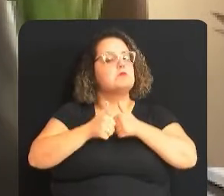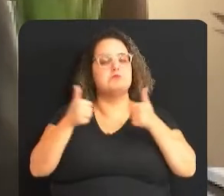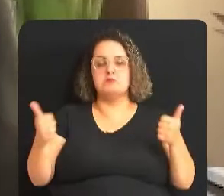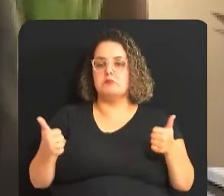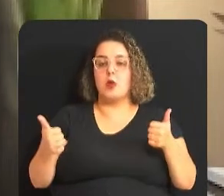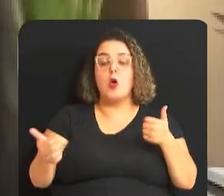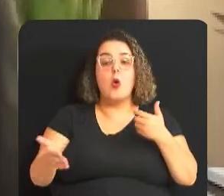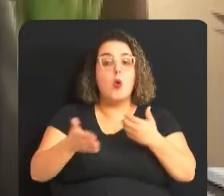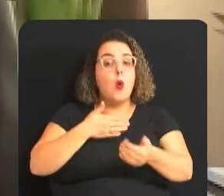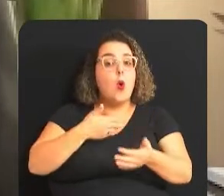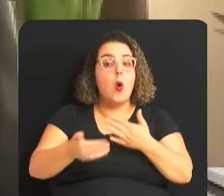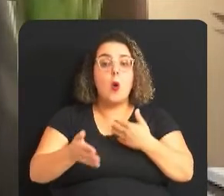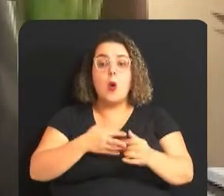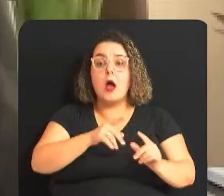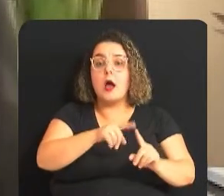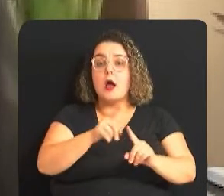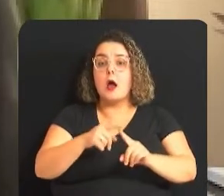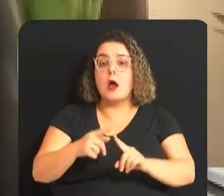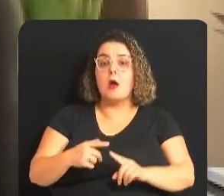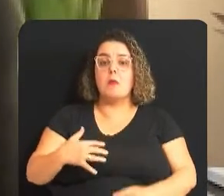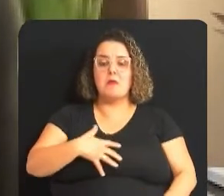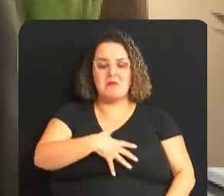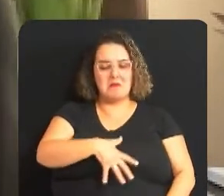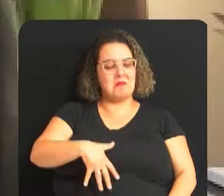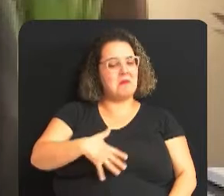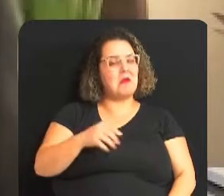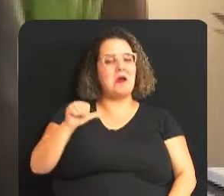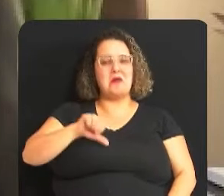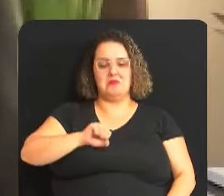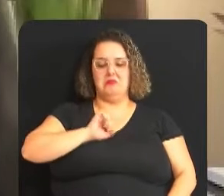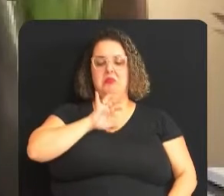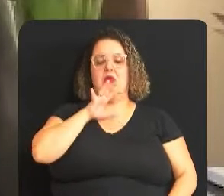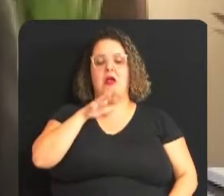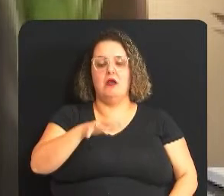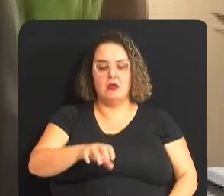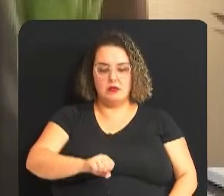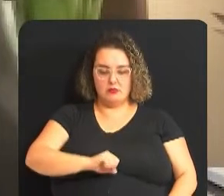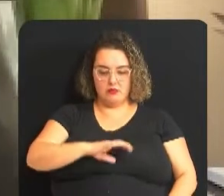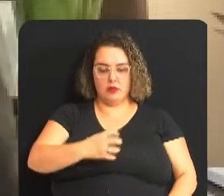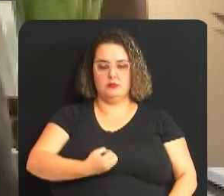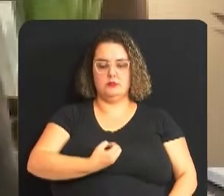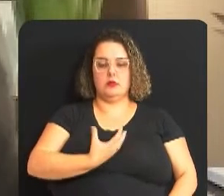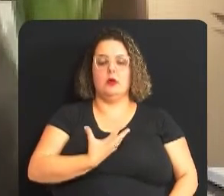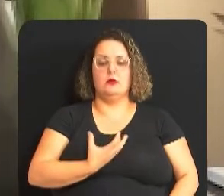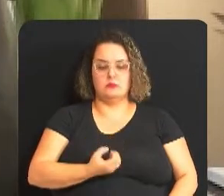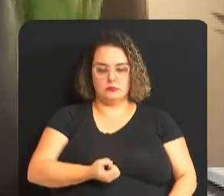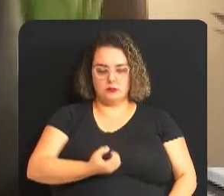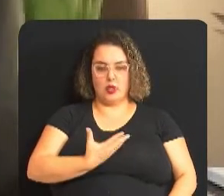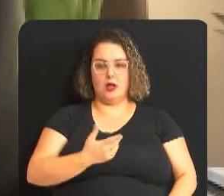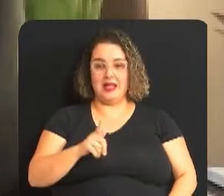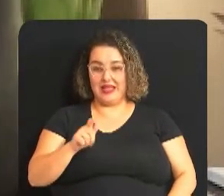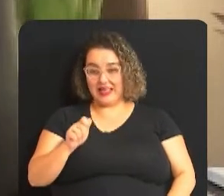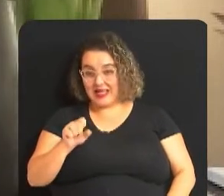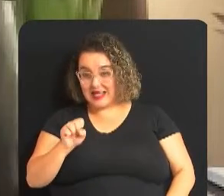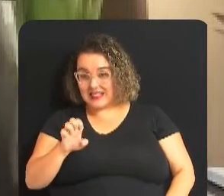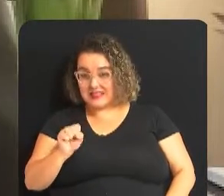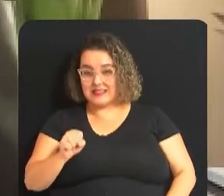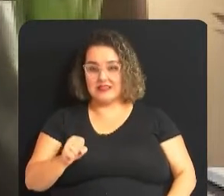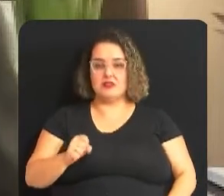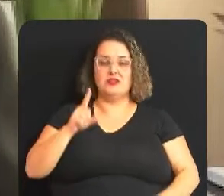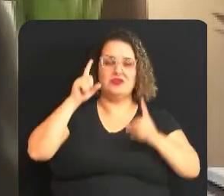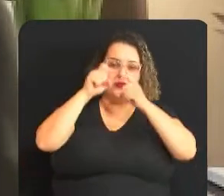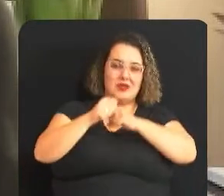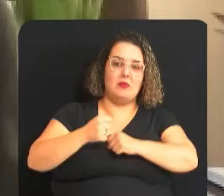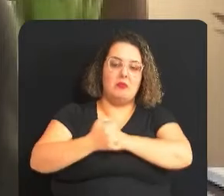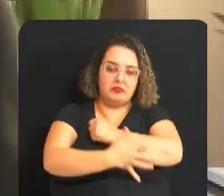qualquer sintoma, má digestão, arroto, refluxo, gases, dificuldade para evacuar,